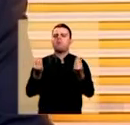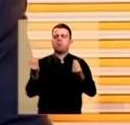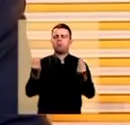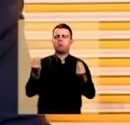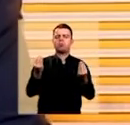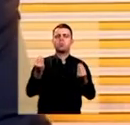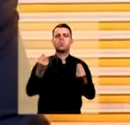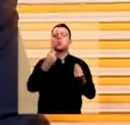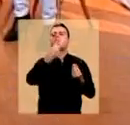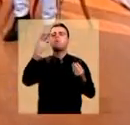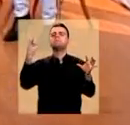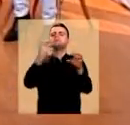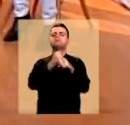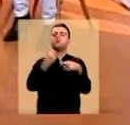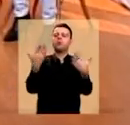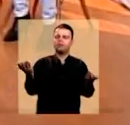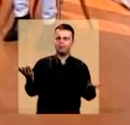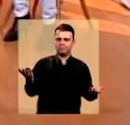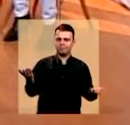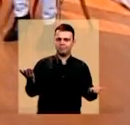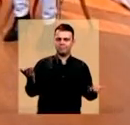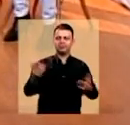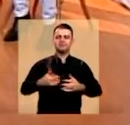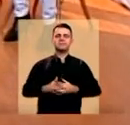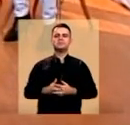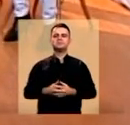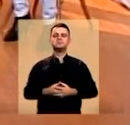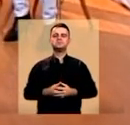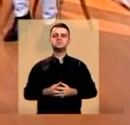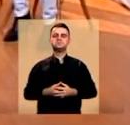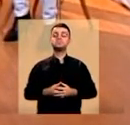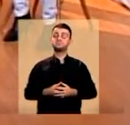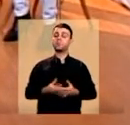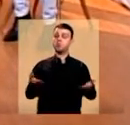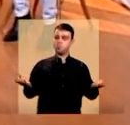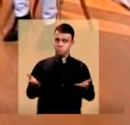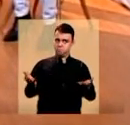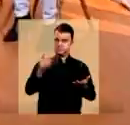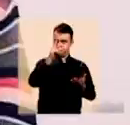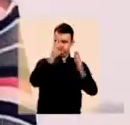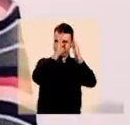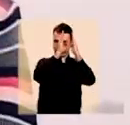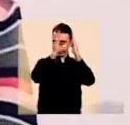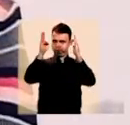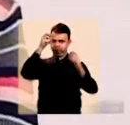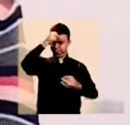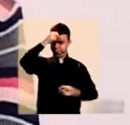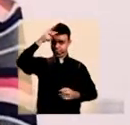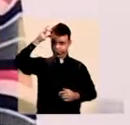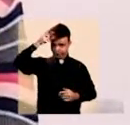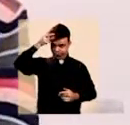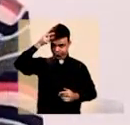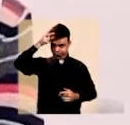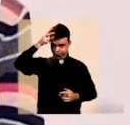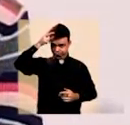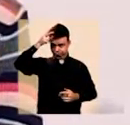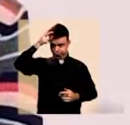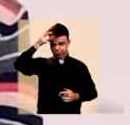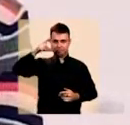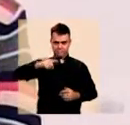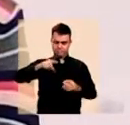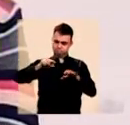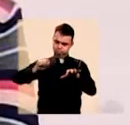em termos de número? E o acervo também, né? Sim. Então, o acervo hoje, reunindo a rede